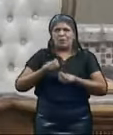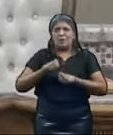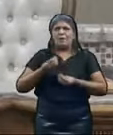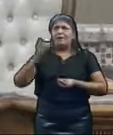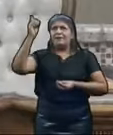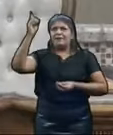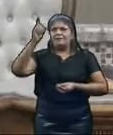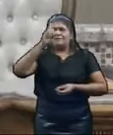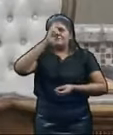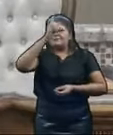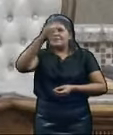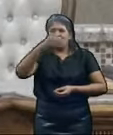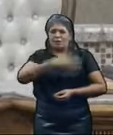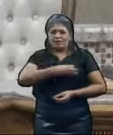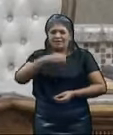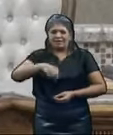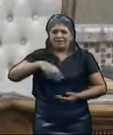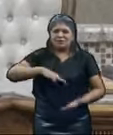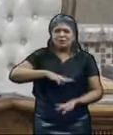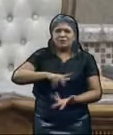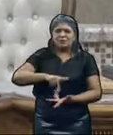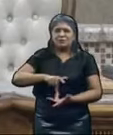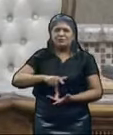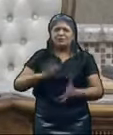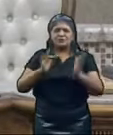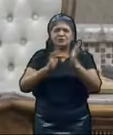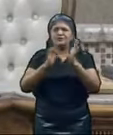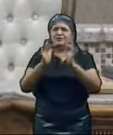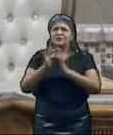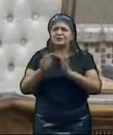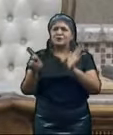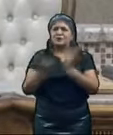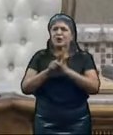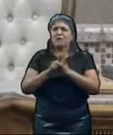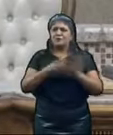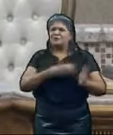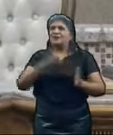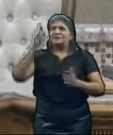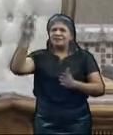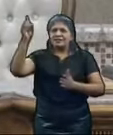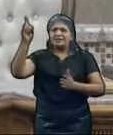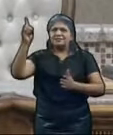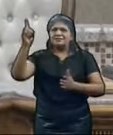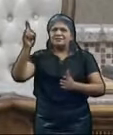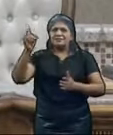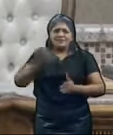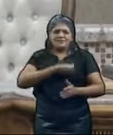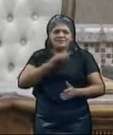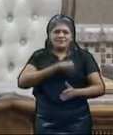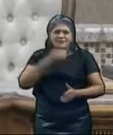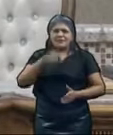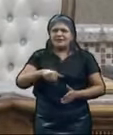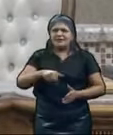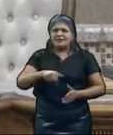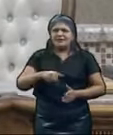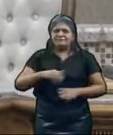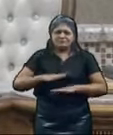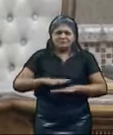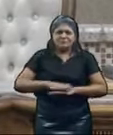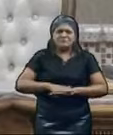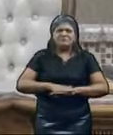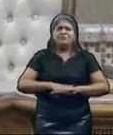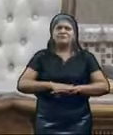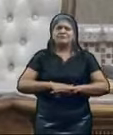que sabem que não são nada sem Deus e precisa de Jesus eu não me atrevo a dar um só passo sem teu Amparo